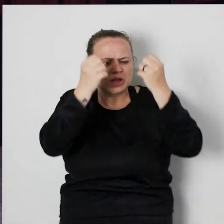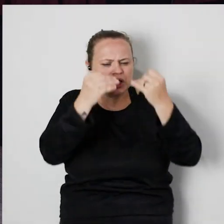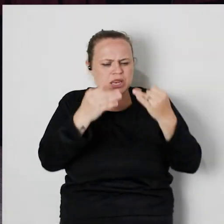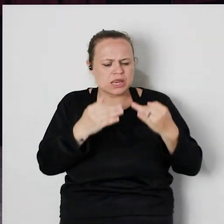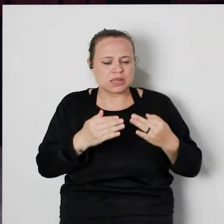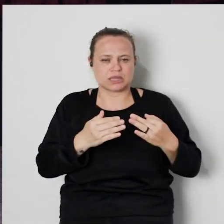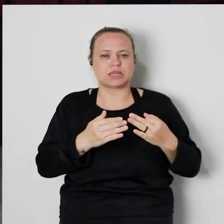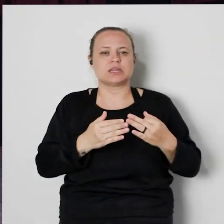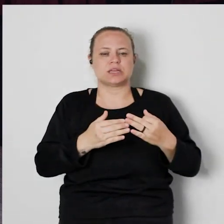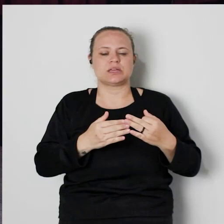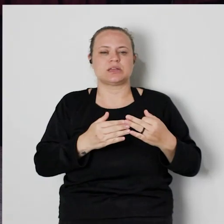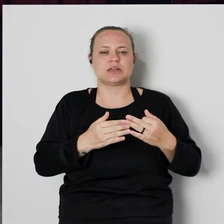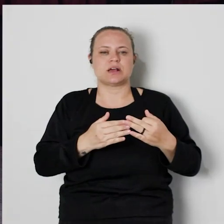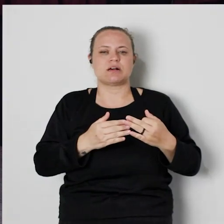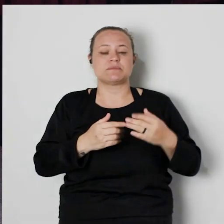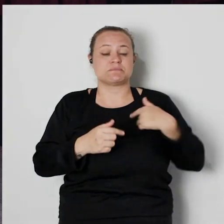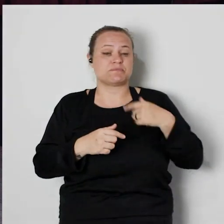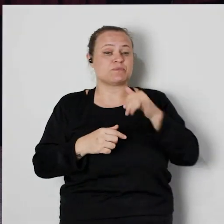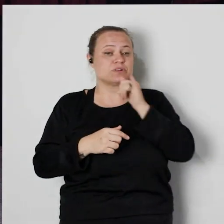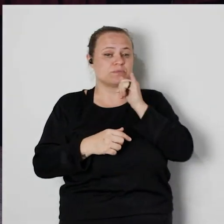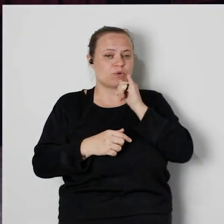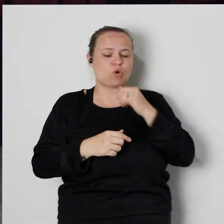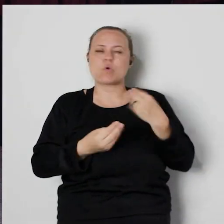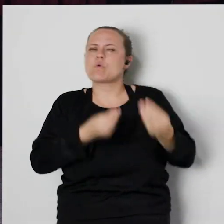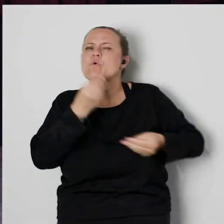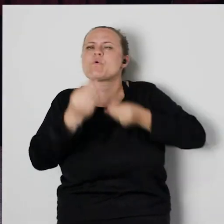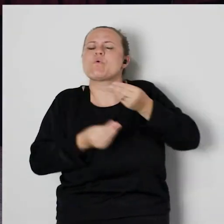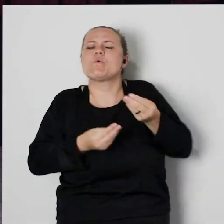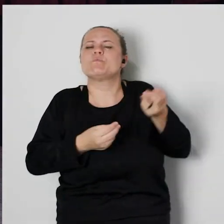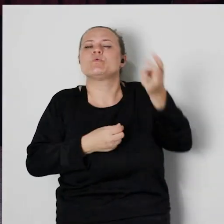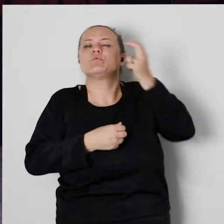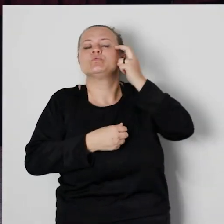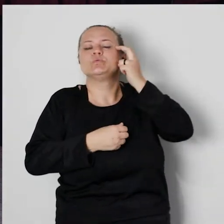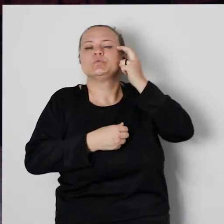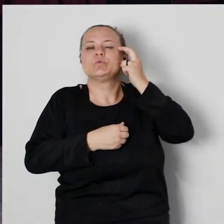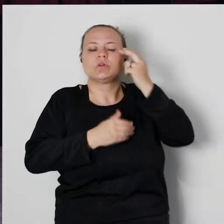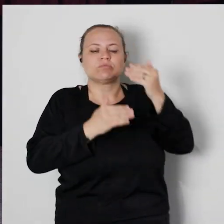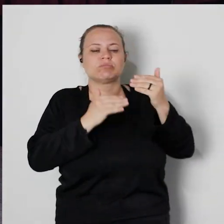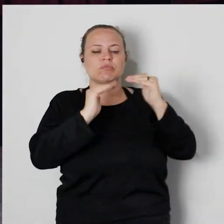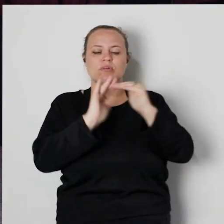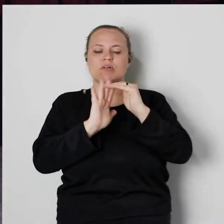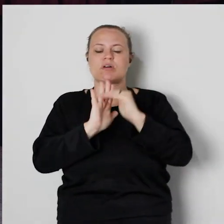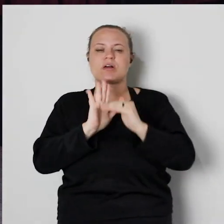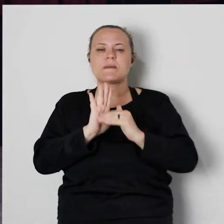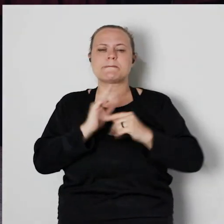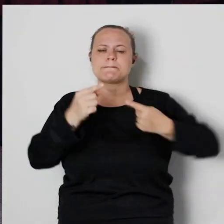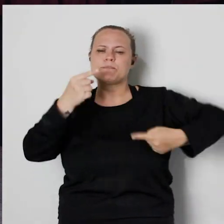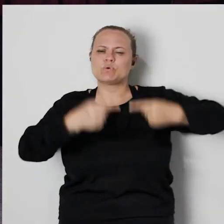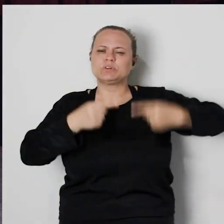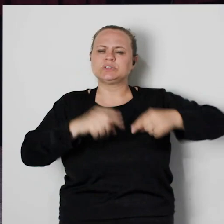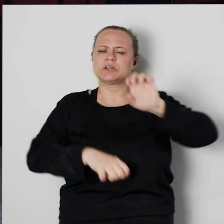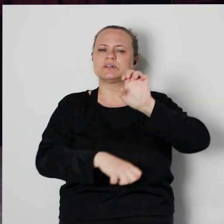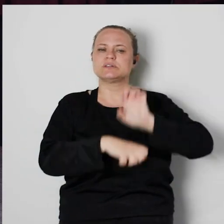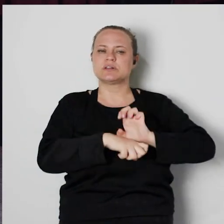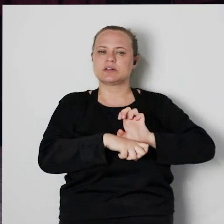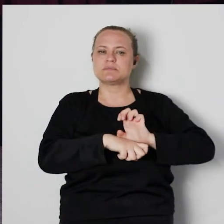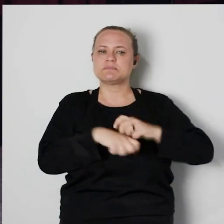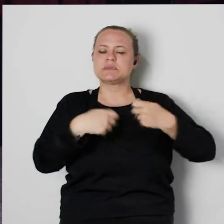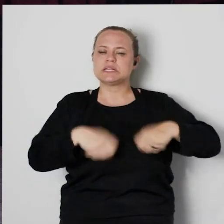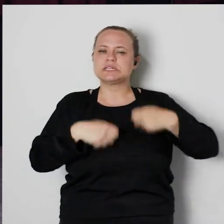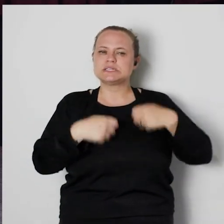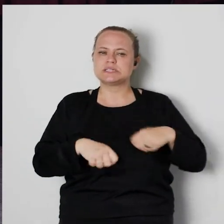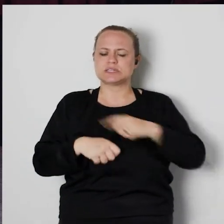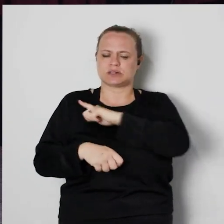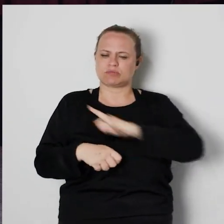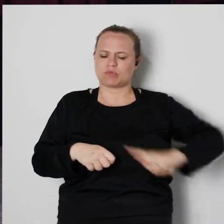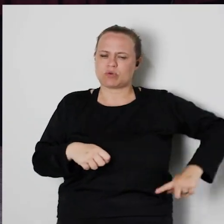ele tenta descrever a organização de um campo. Então, por meio de dizer assim, como é que vai funcionar